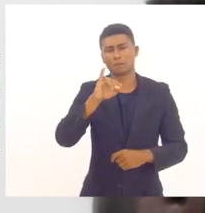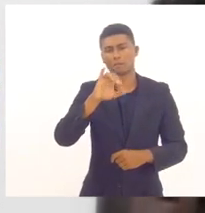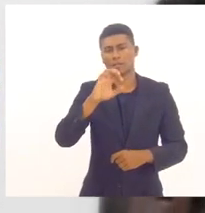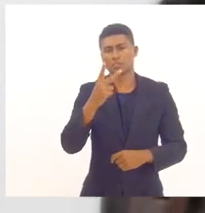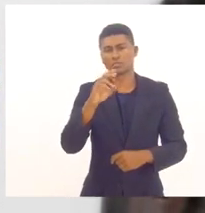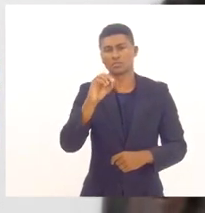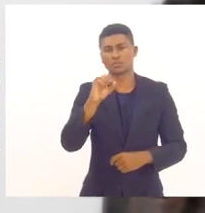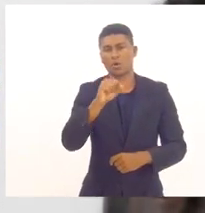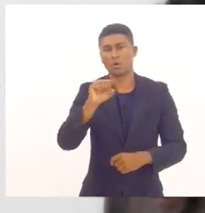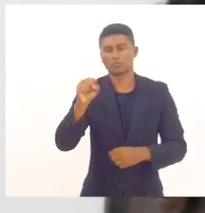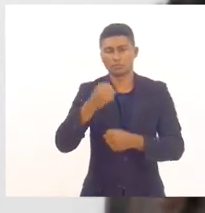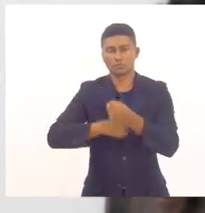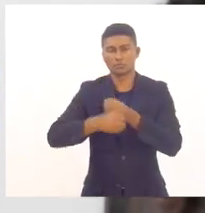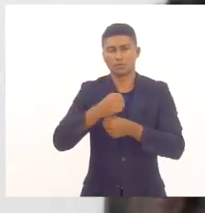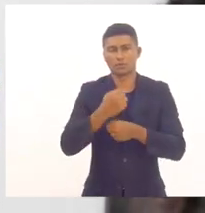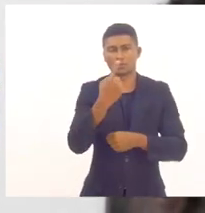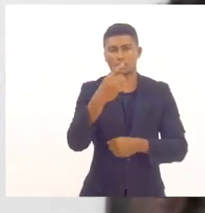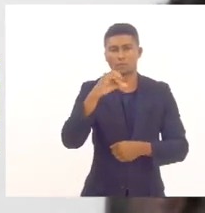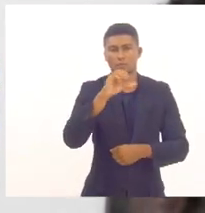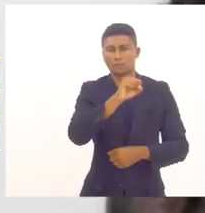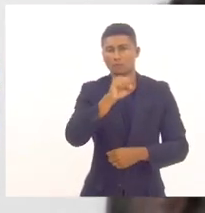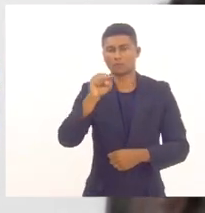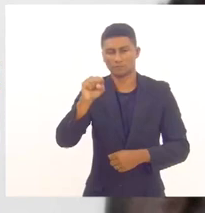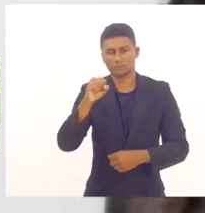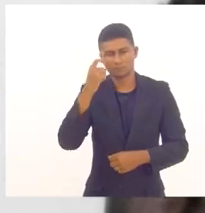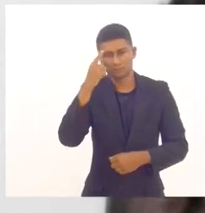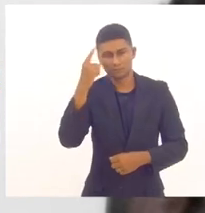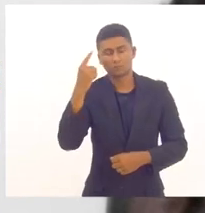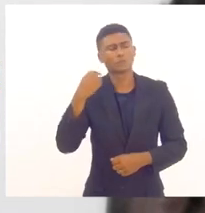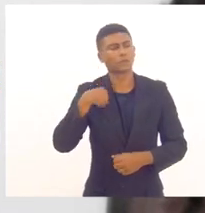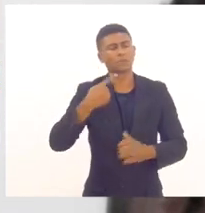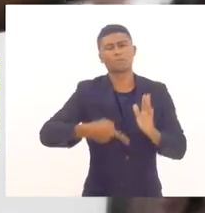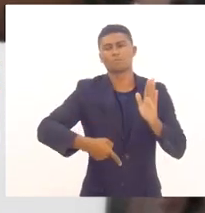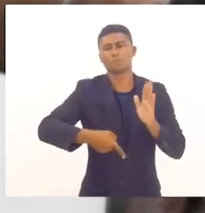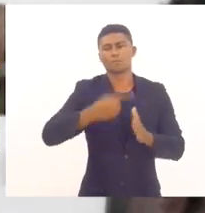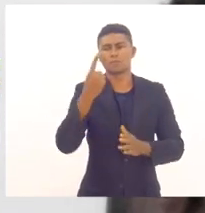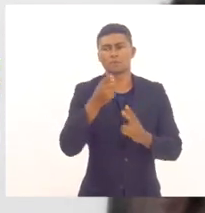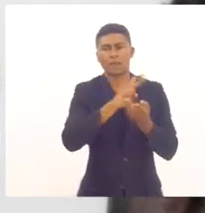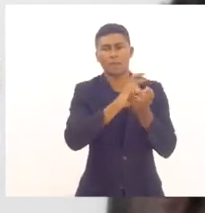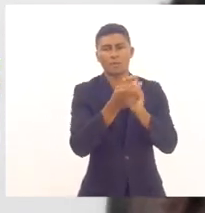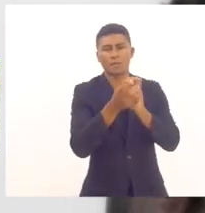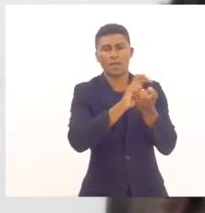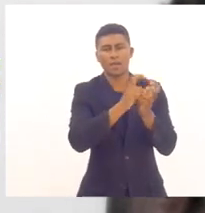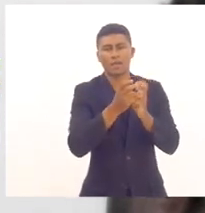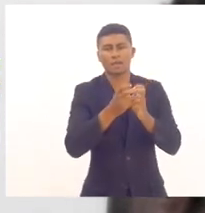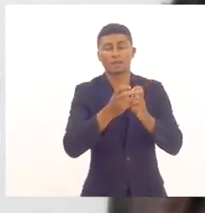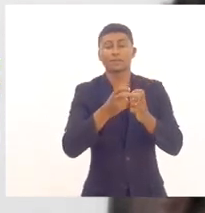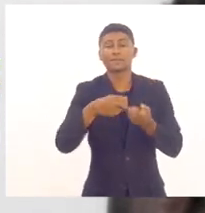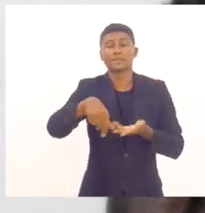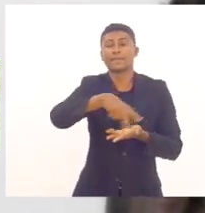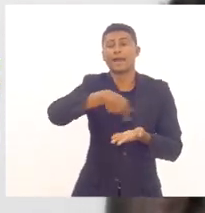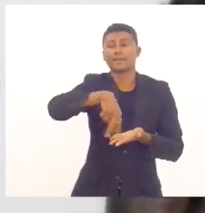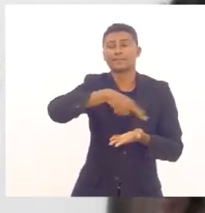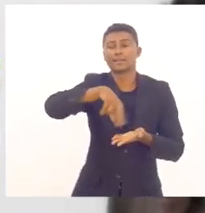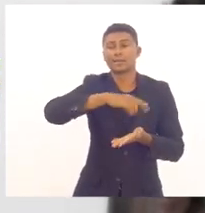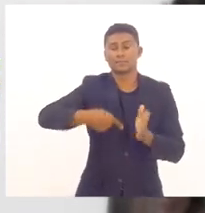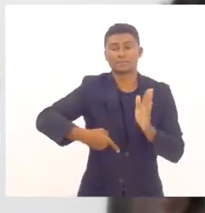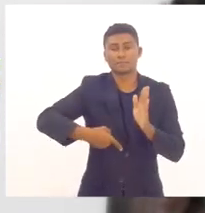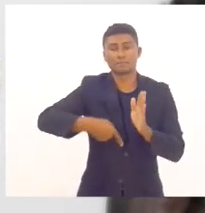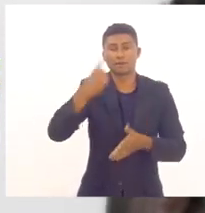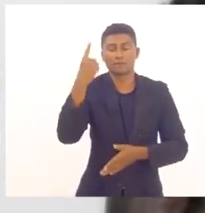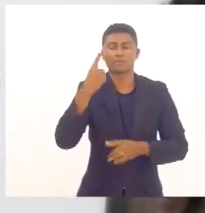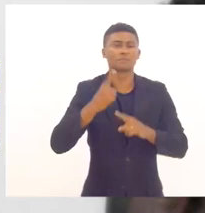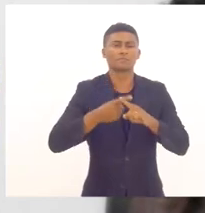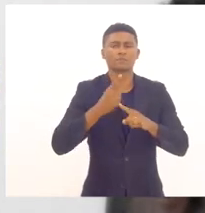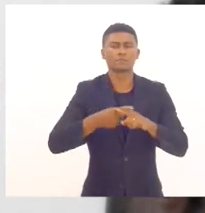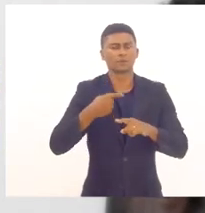não é brincadeira, Bené. Né? E eu fiz pela primeira vez capoeira coreografada, inédito. Porque eu vi